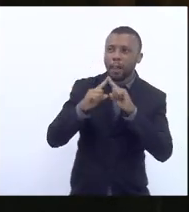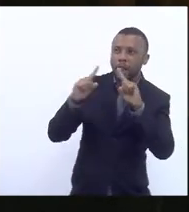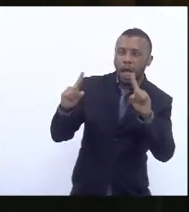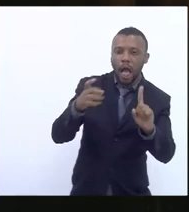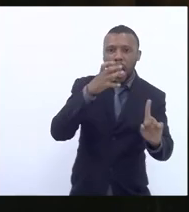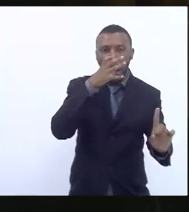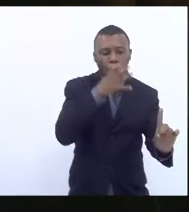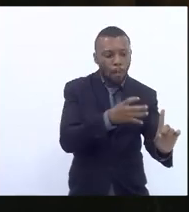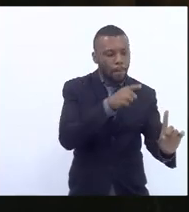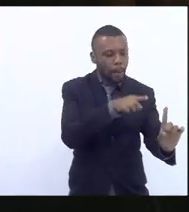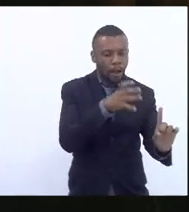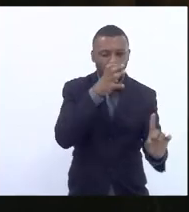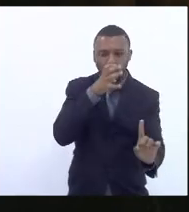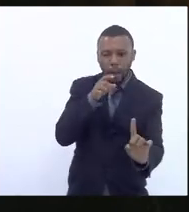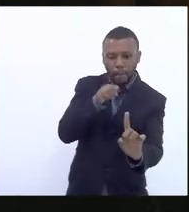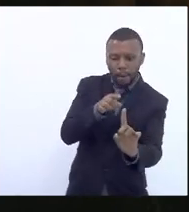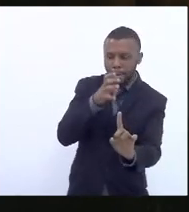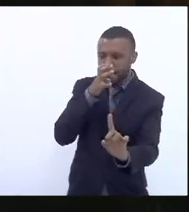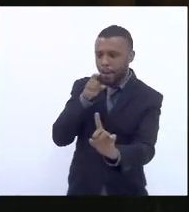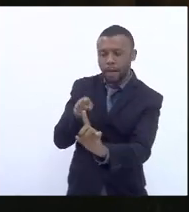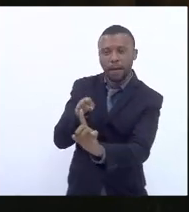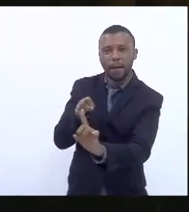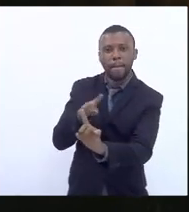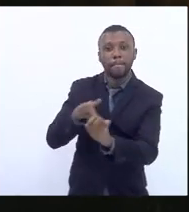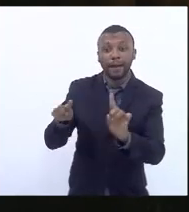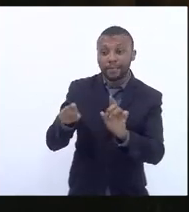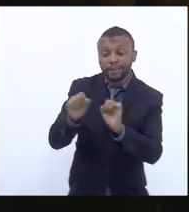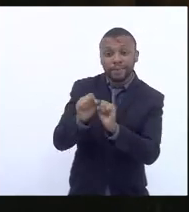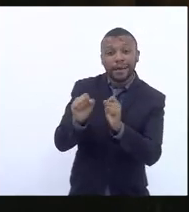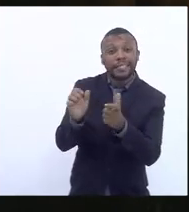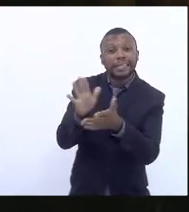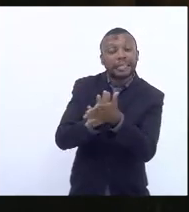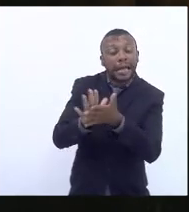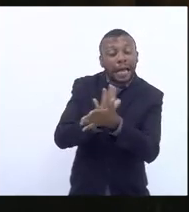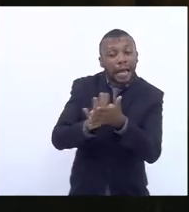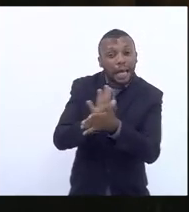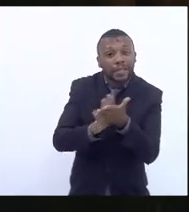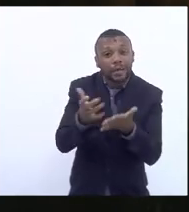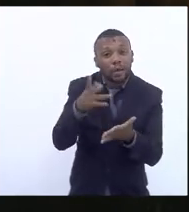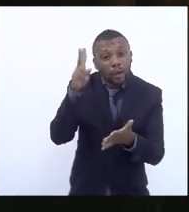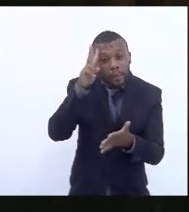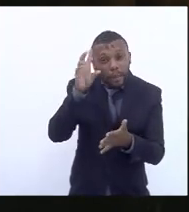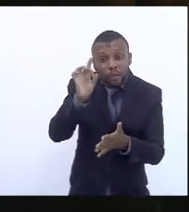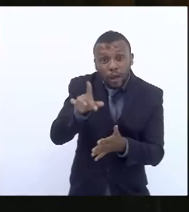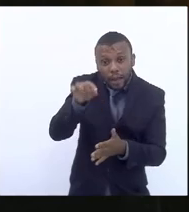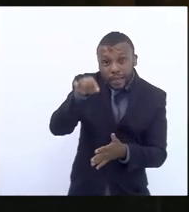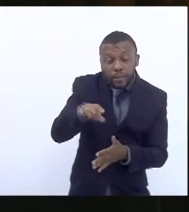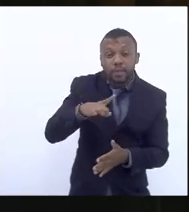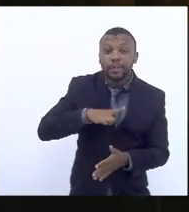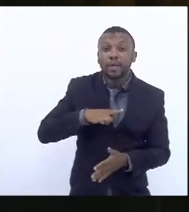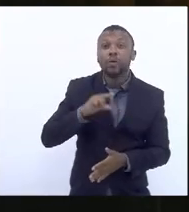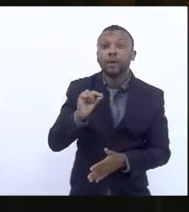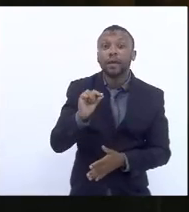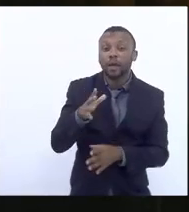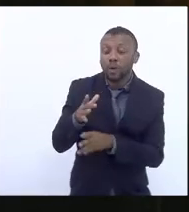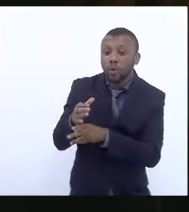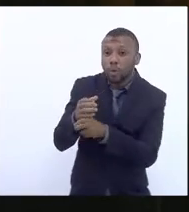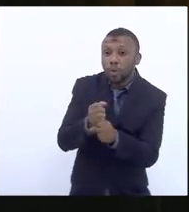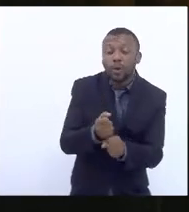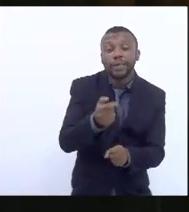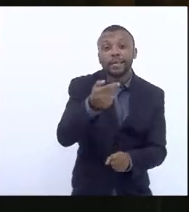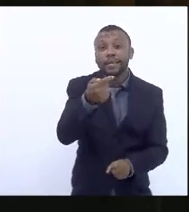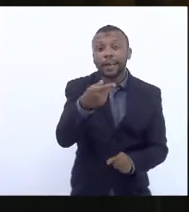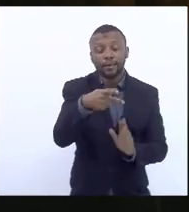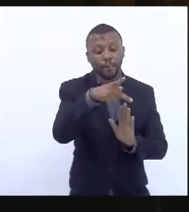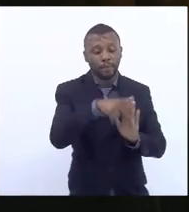fulano e beltrano, mas não faz o que tem que fazer. Quero lembrar que só aqui nessa casa eu tenho sete projetos